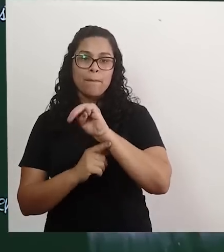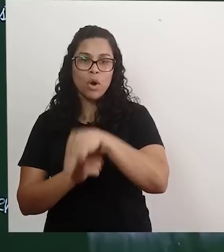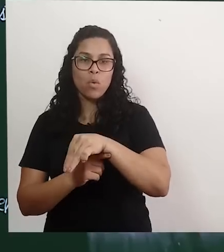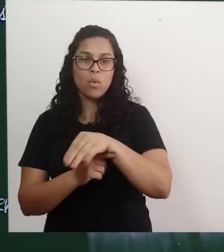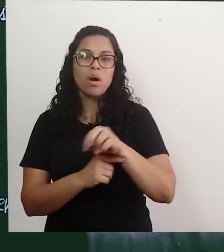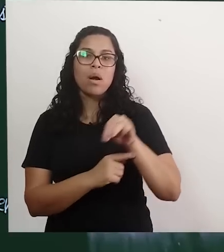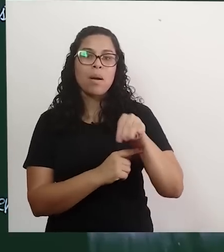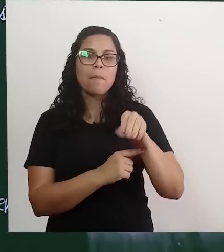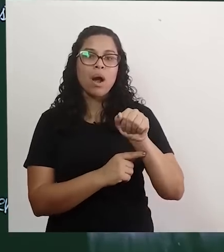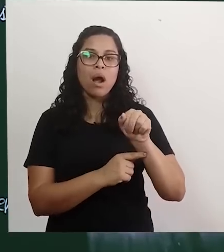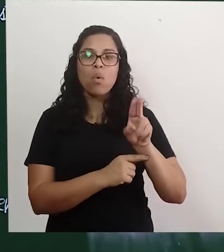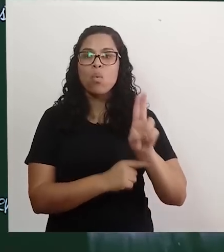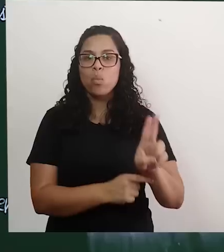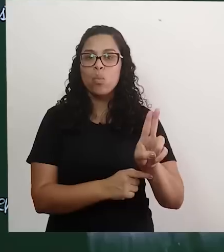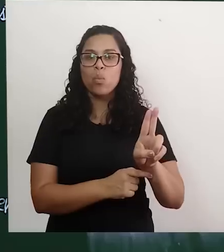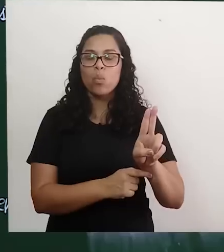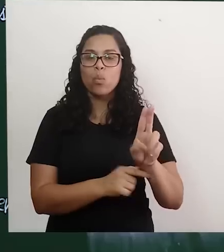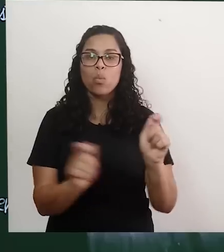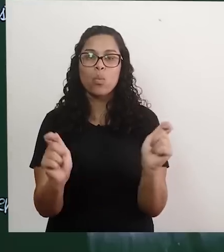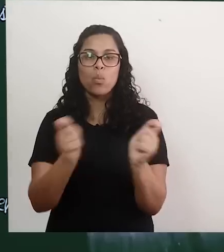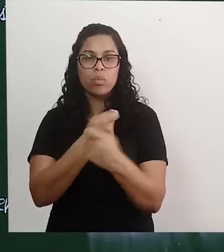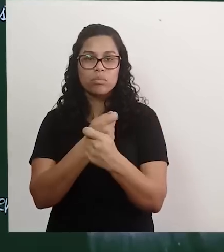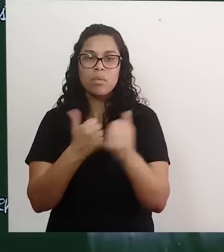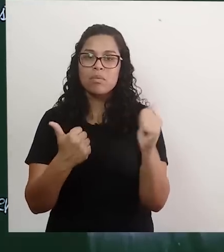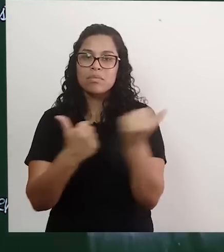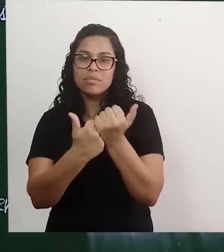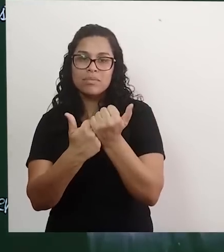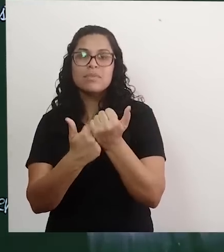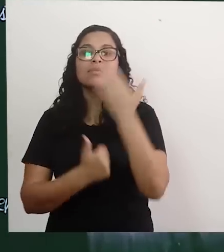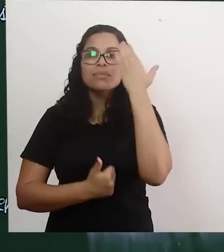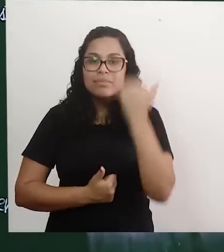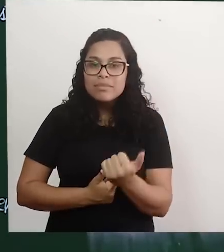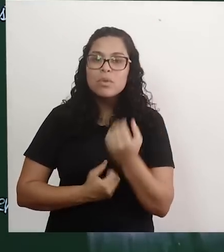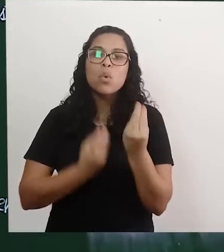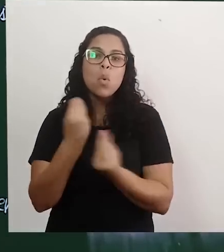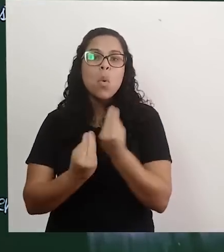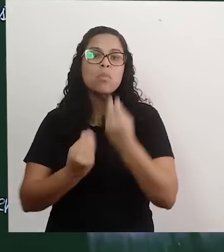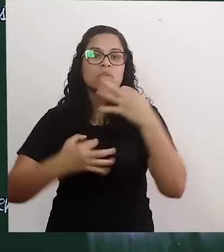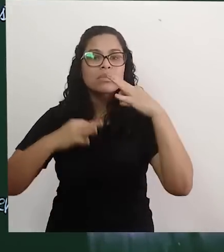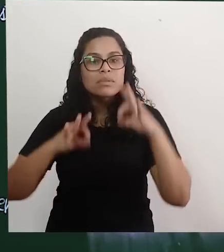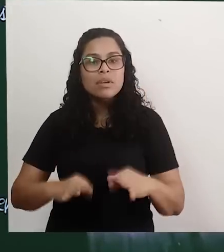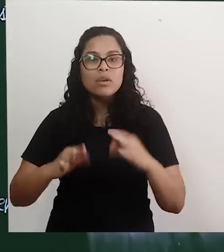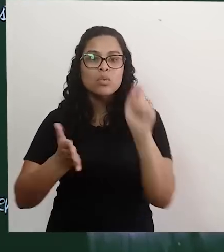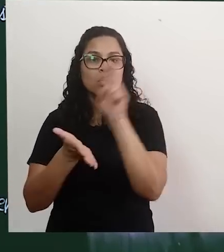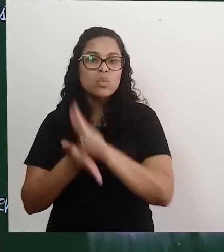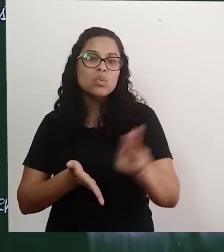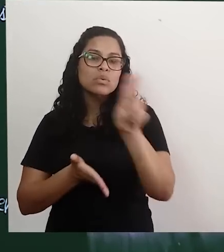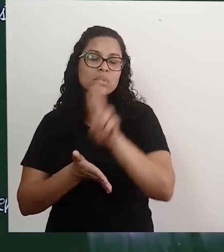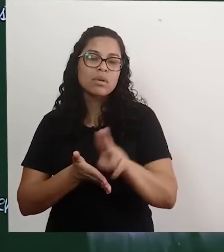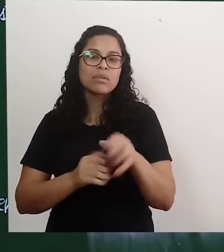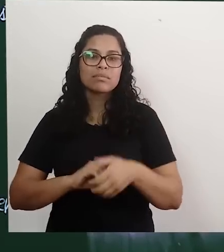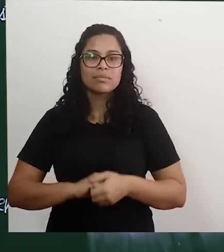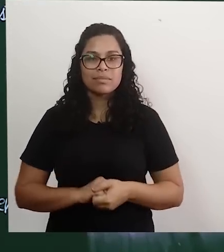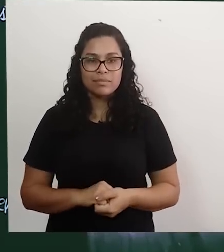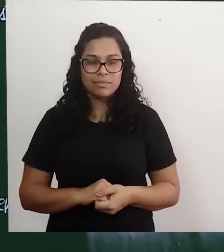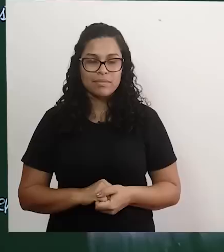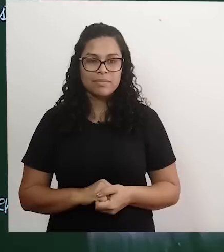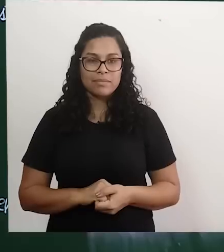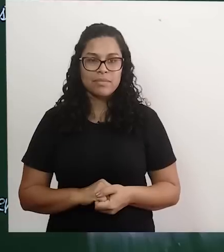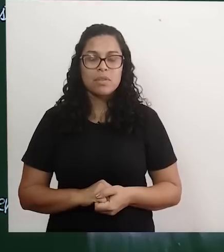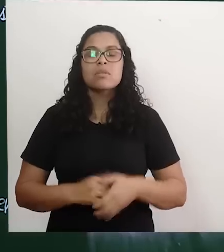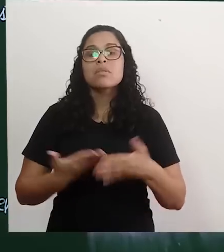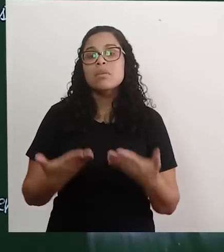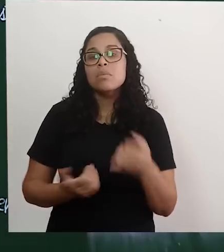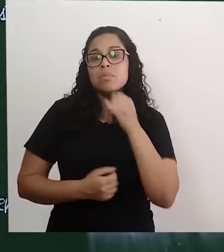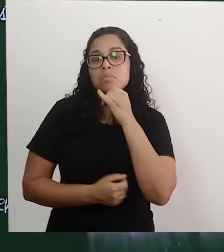adjetivo bom. Quando você faz essa inversão, fica logo claro qual é o uso correto. Eu poderia dizer, por exemplo, que usar o celular no teatro é um bom comportamento. Mas